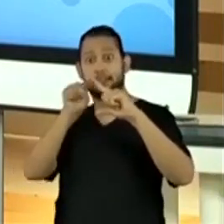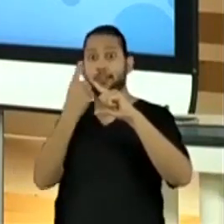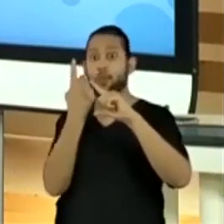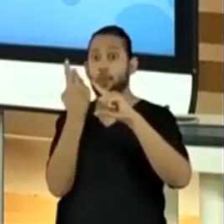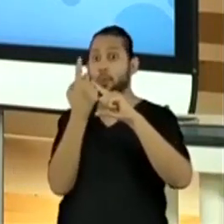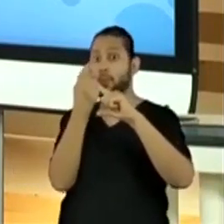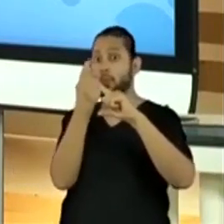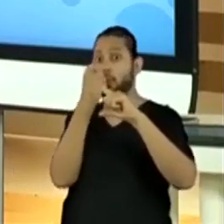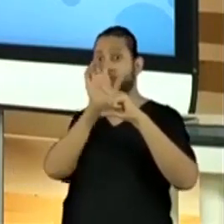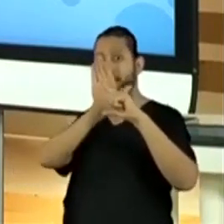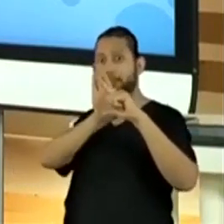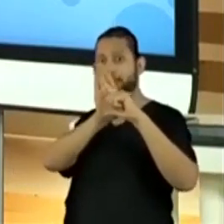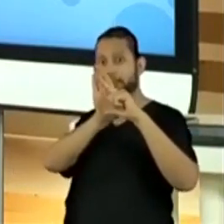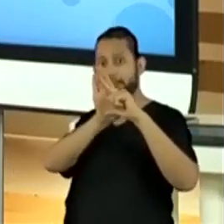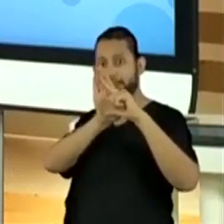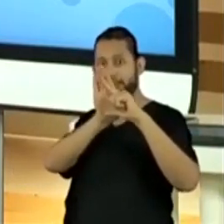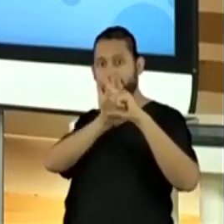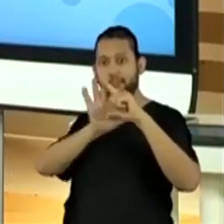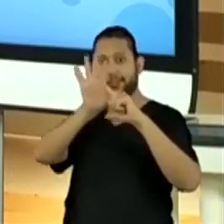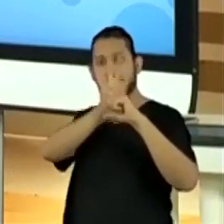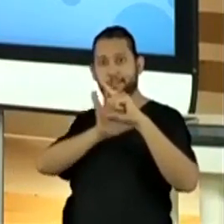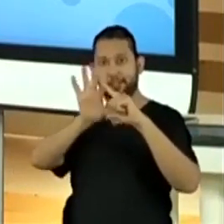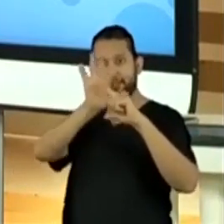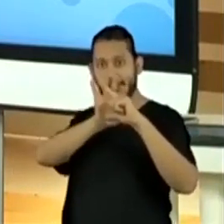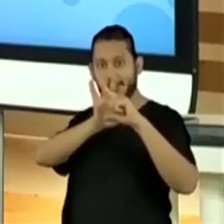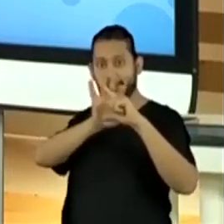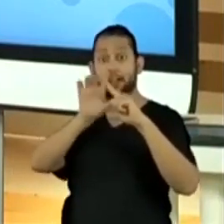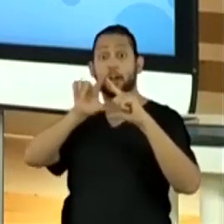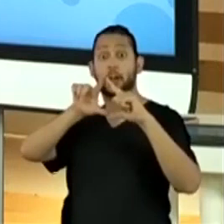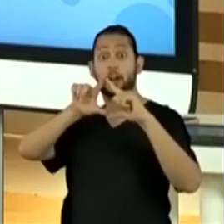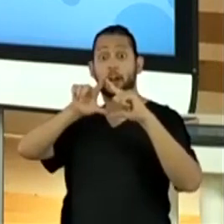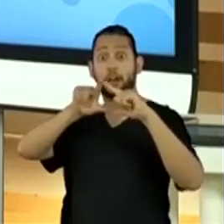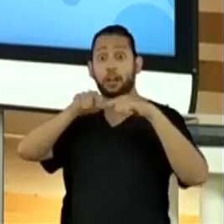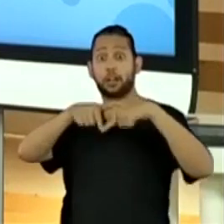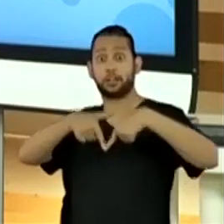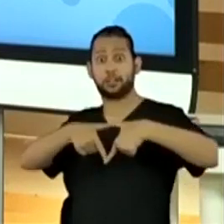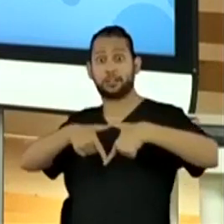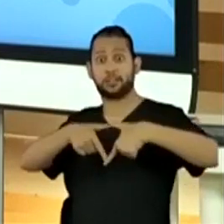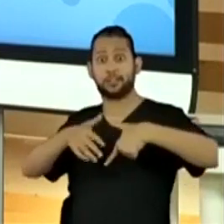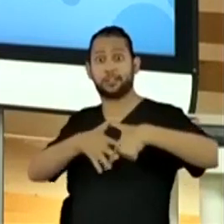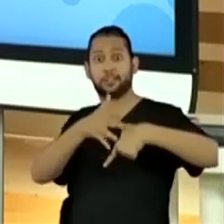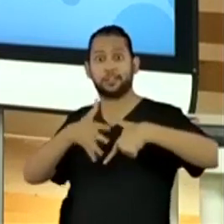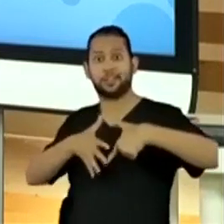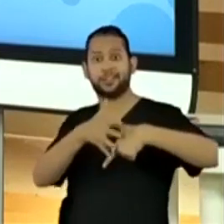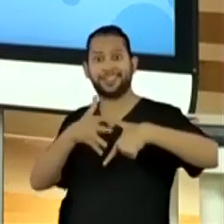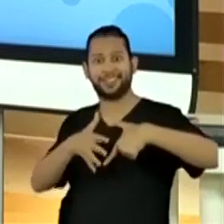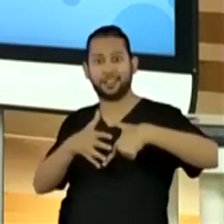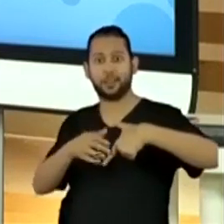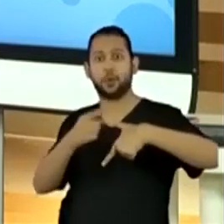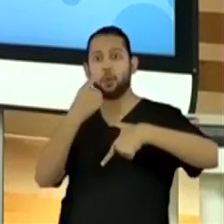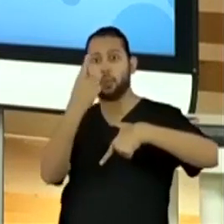face. Aqui, na frente, eu tenho outra face. Então, são